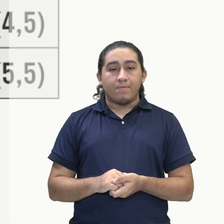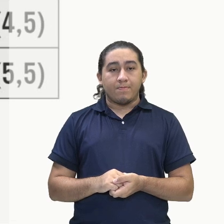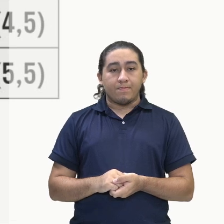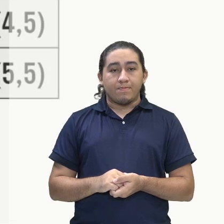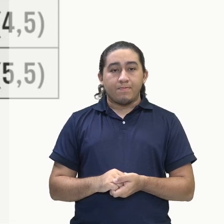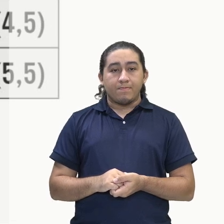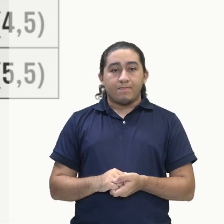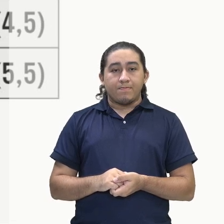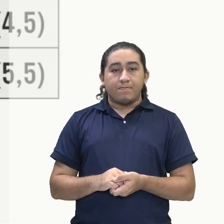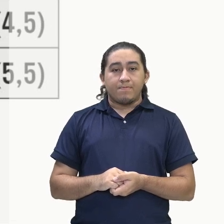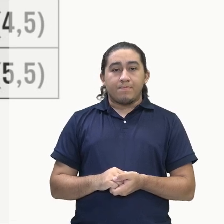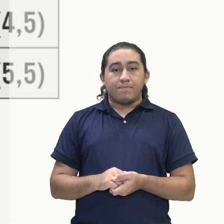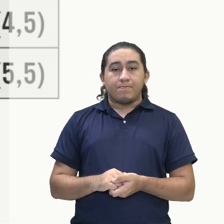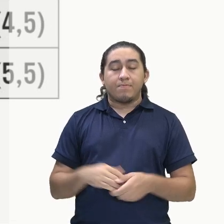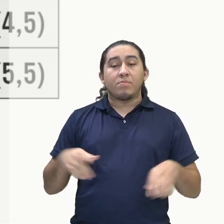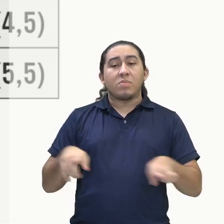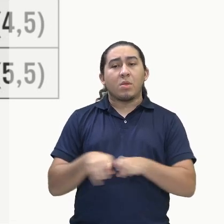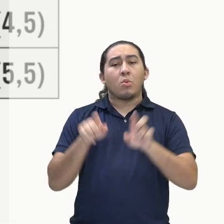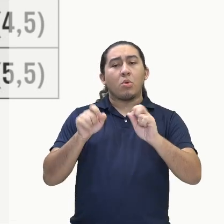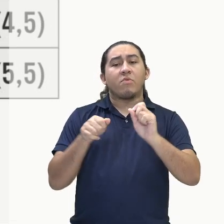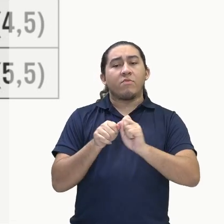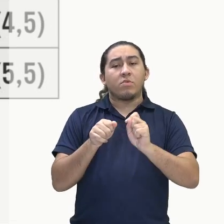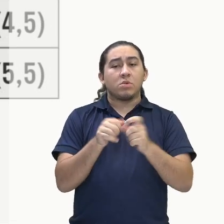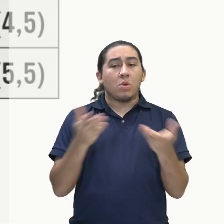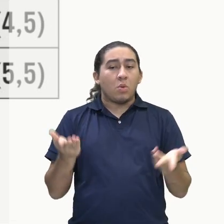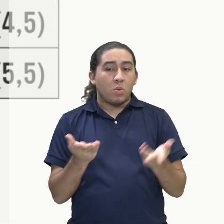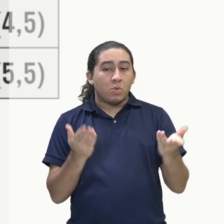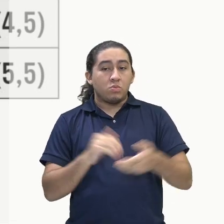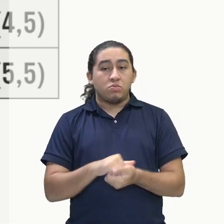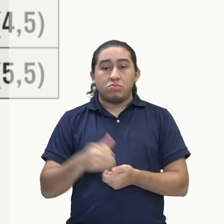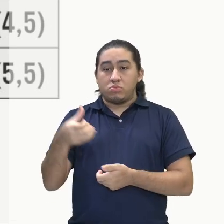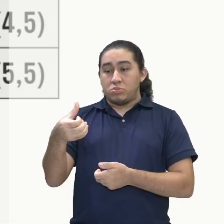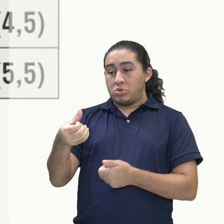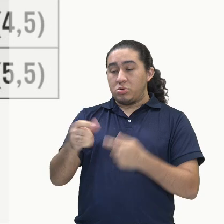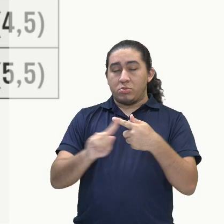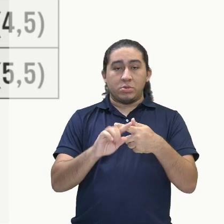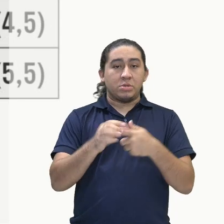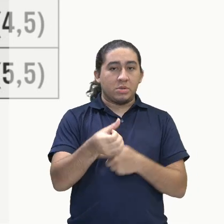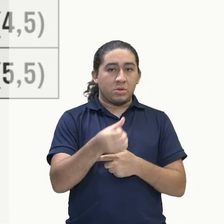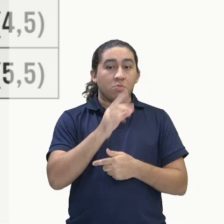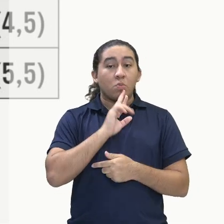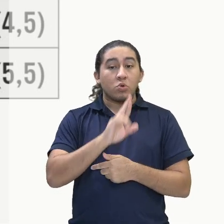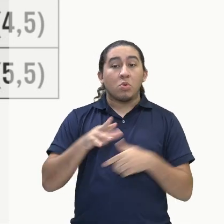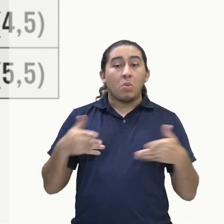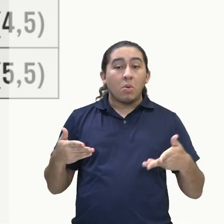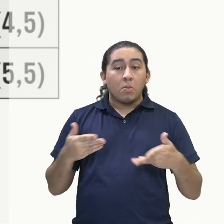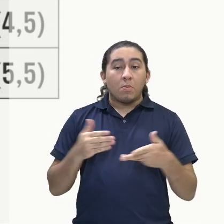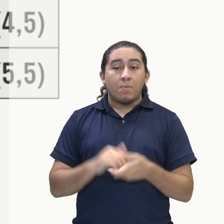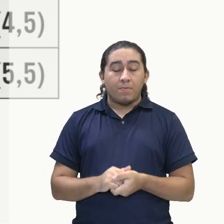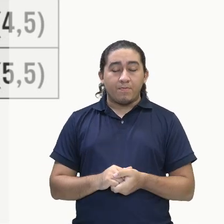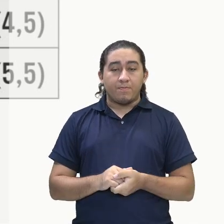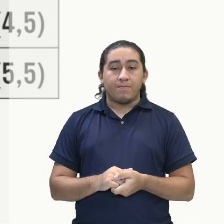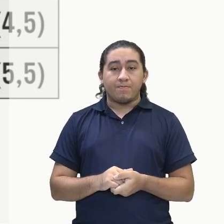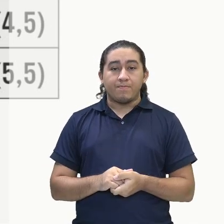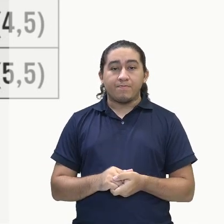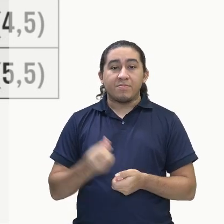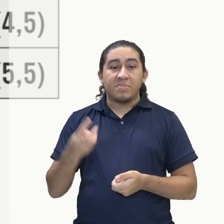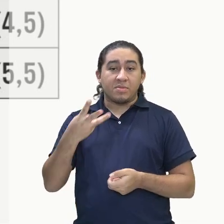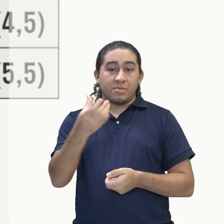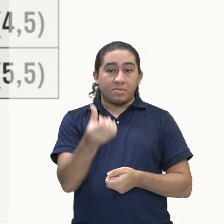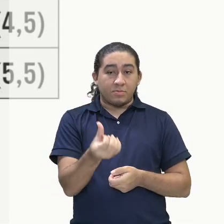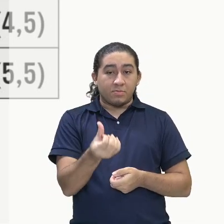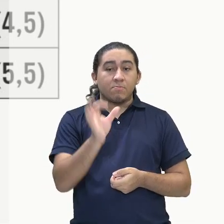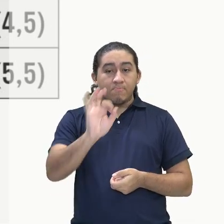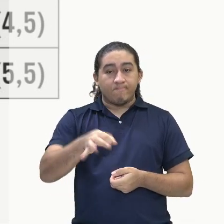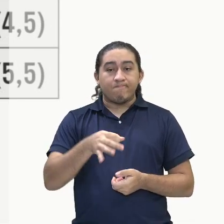6. E aí, o que eu faço? Eu vou multiplicar 6 vezes 6. 6 vezes 6, 36.